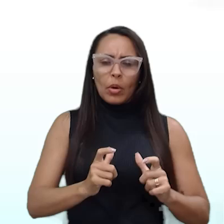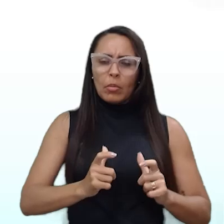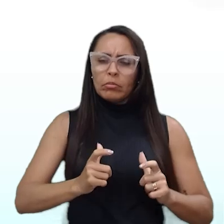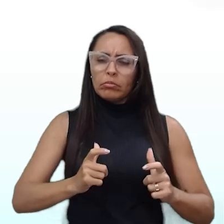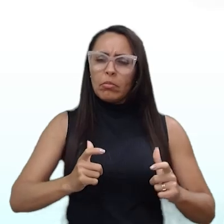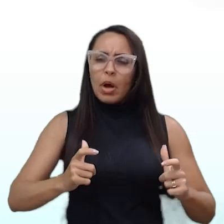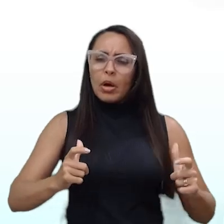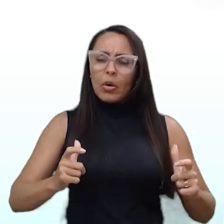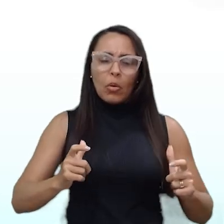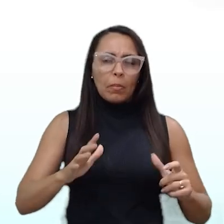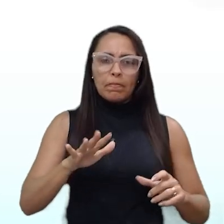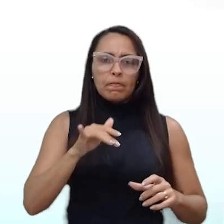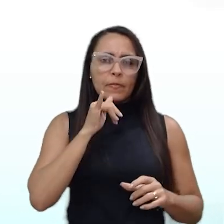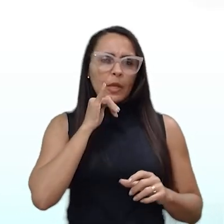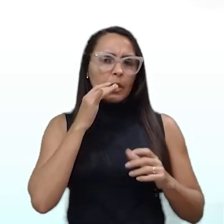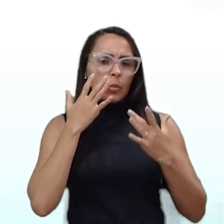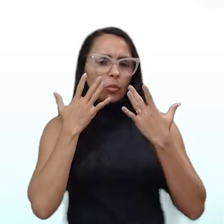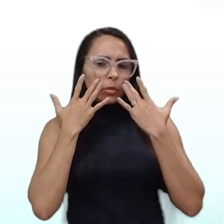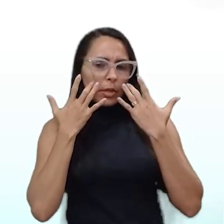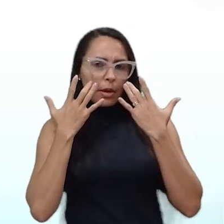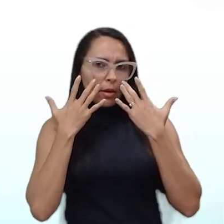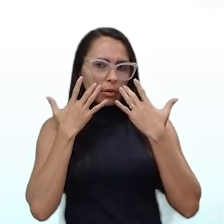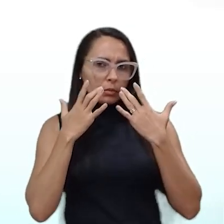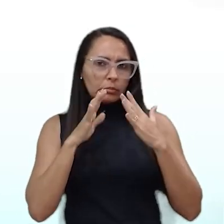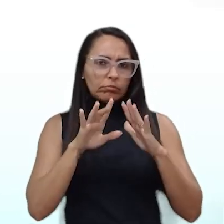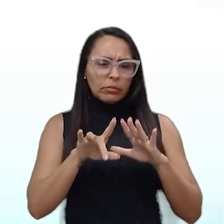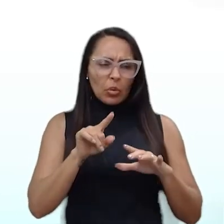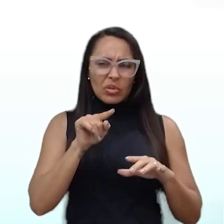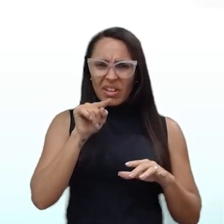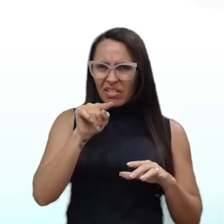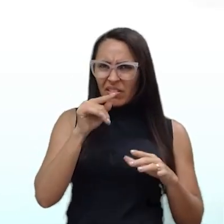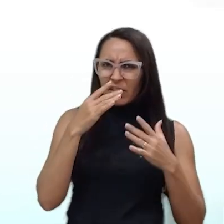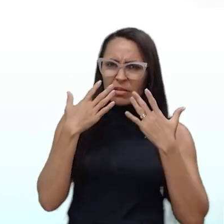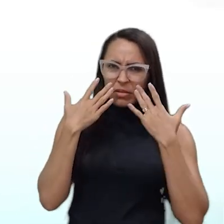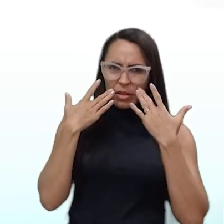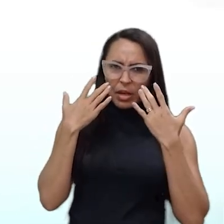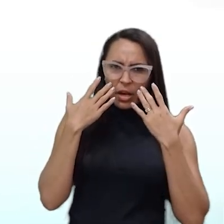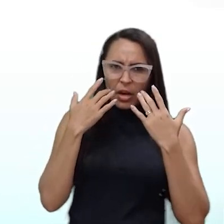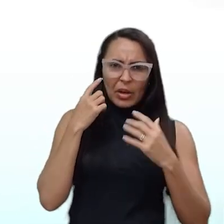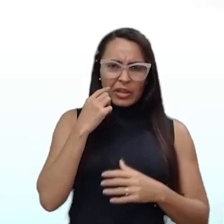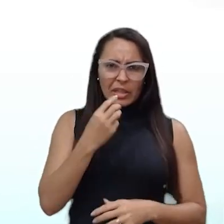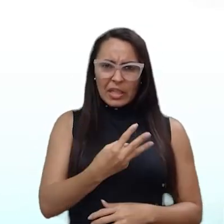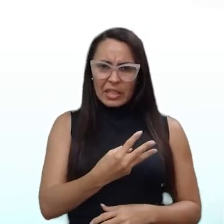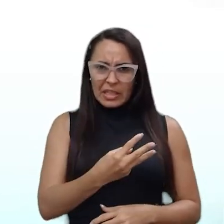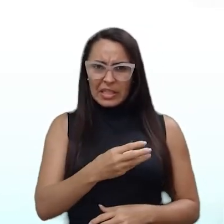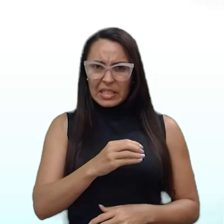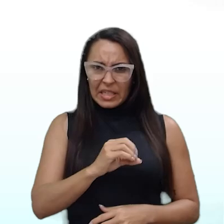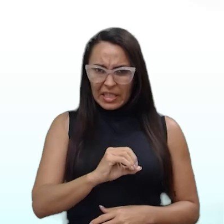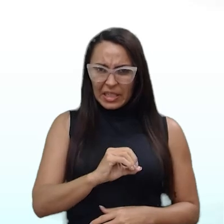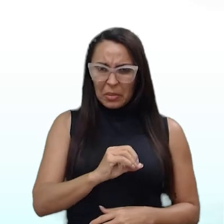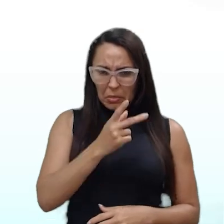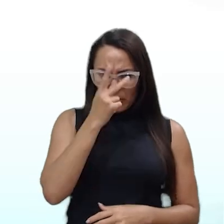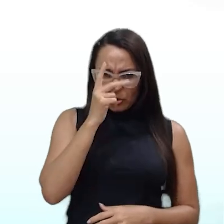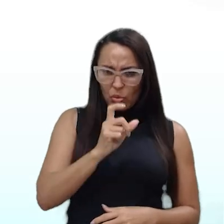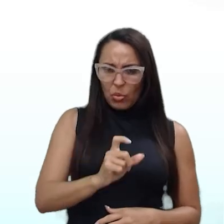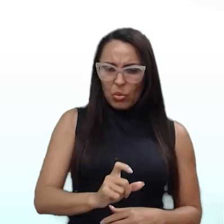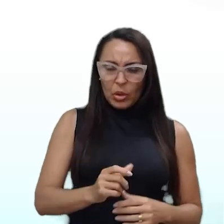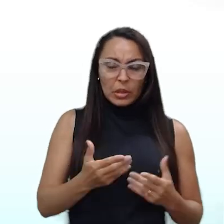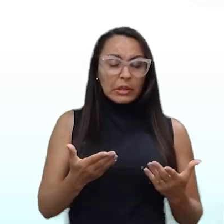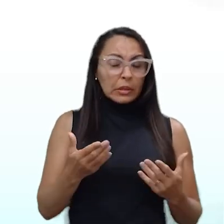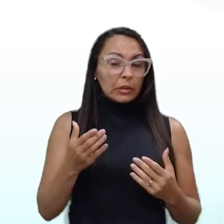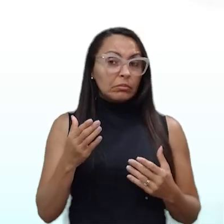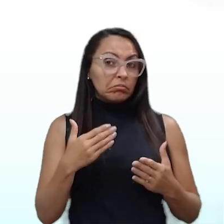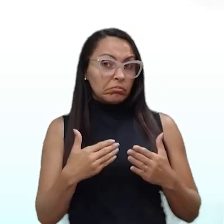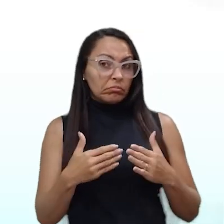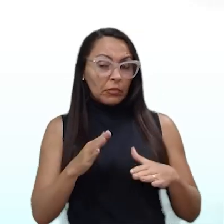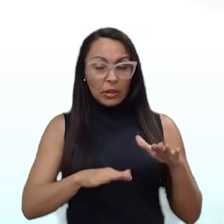maior, tipo um teatro. Será que nesse teatro ele vai comportar as 30 e 10 pessoas? Talvez a resposta seja sim.